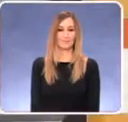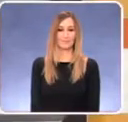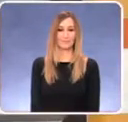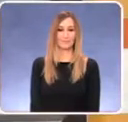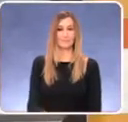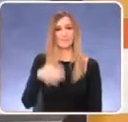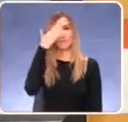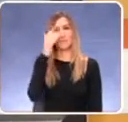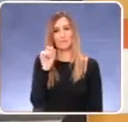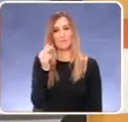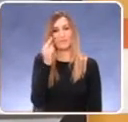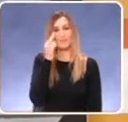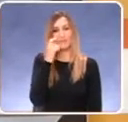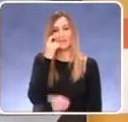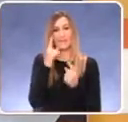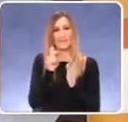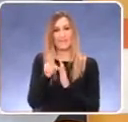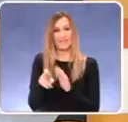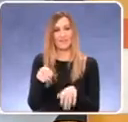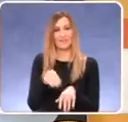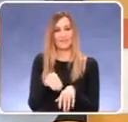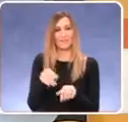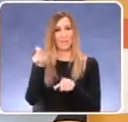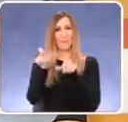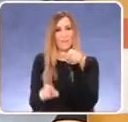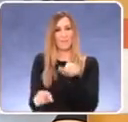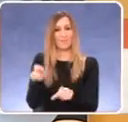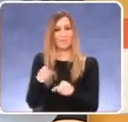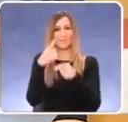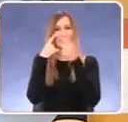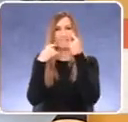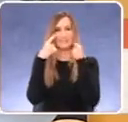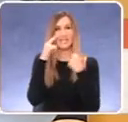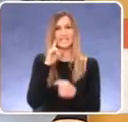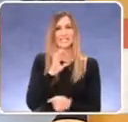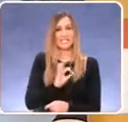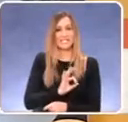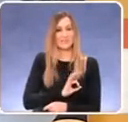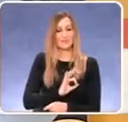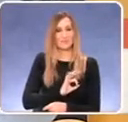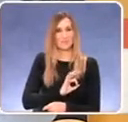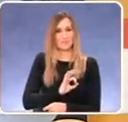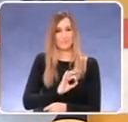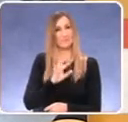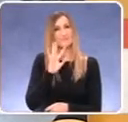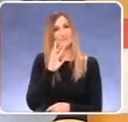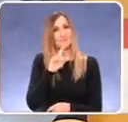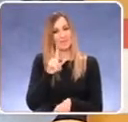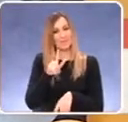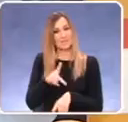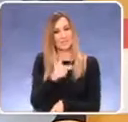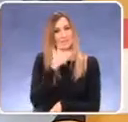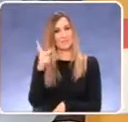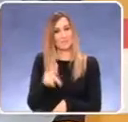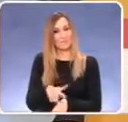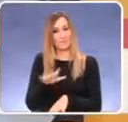Eu acho que é a primeira vez que vemos alguém que vai entrar para a sala da cirurgia lavada em lágrimas. Esta senhora tem sido uma mãe a tempo inteiro por